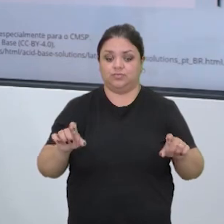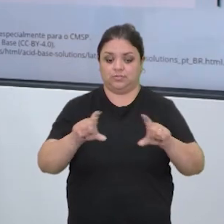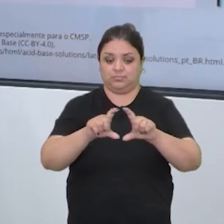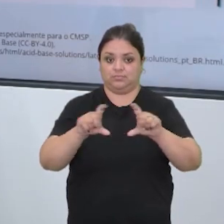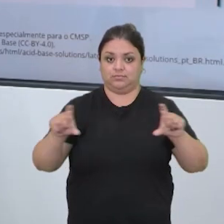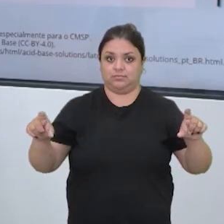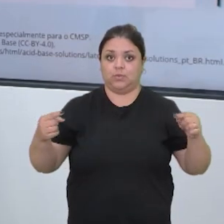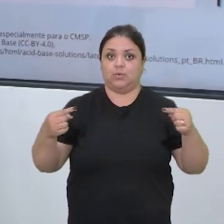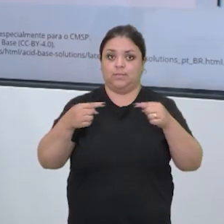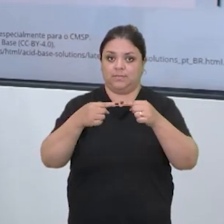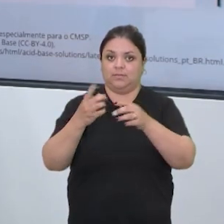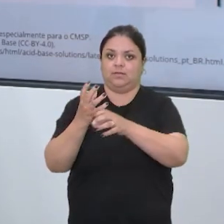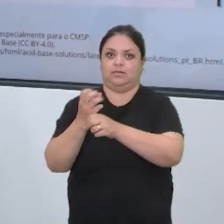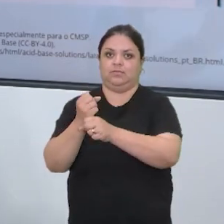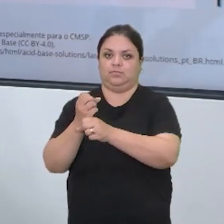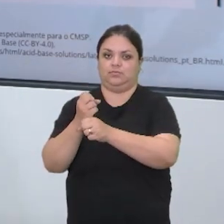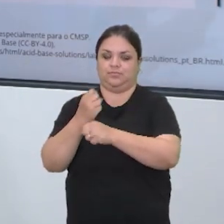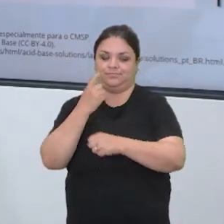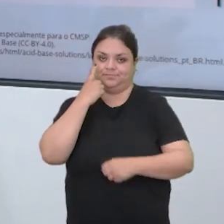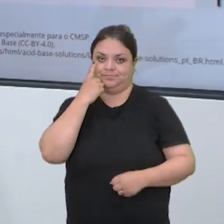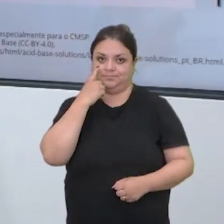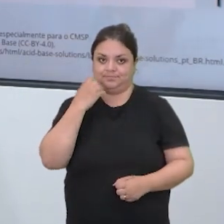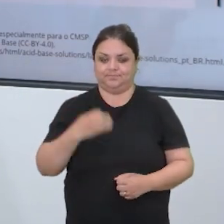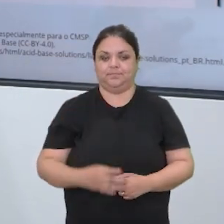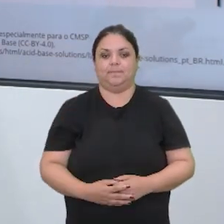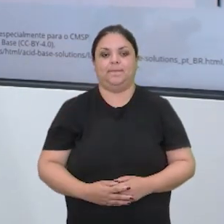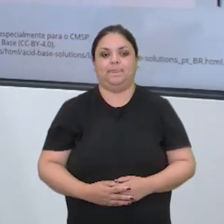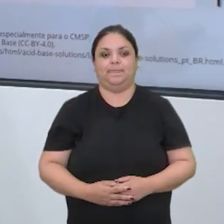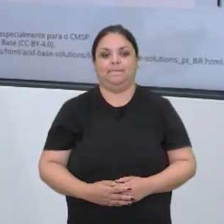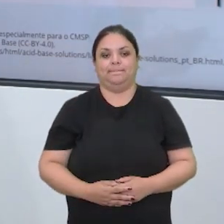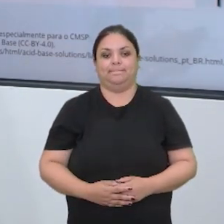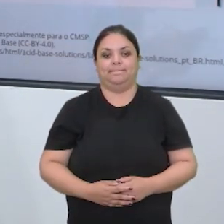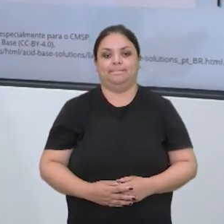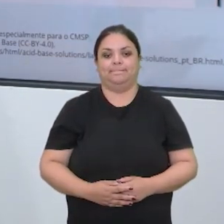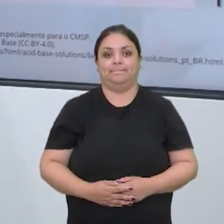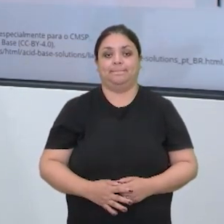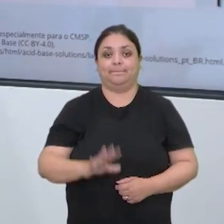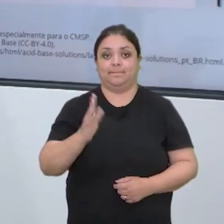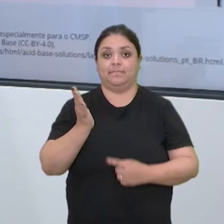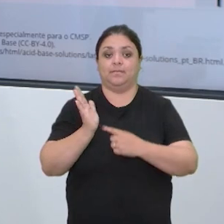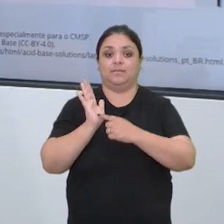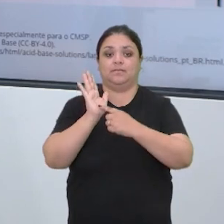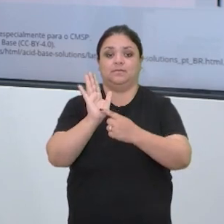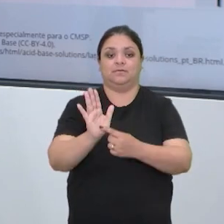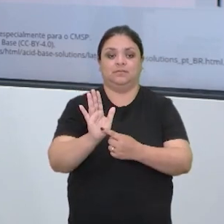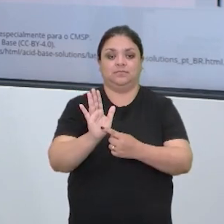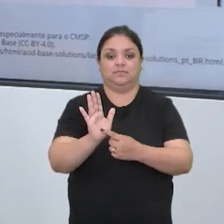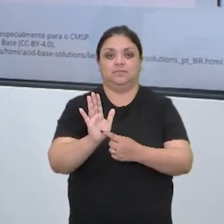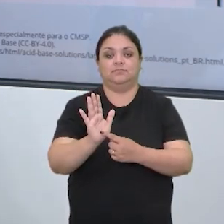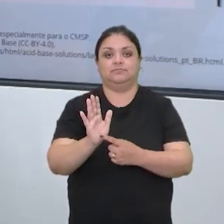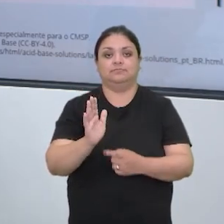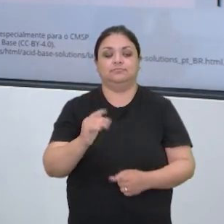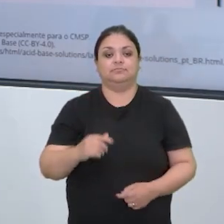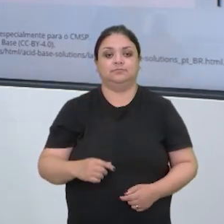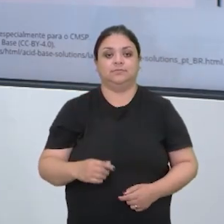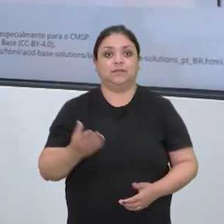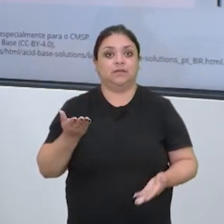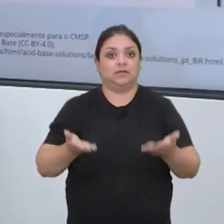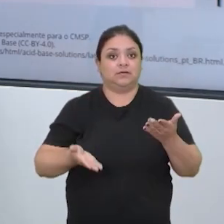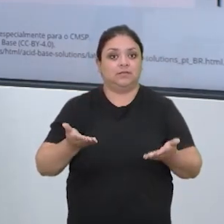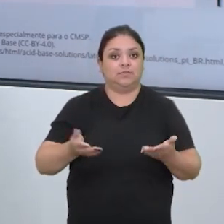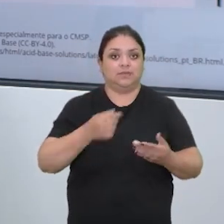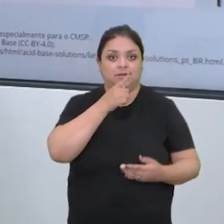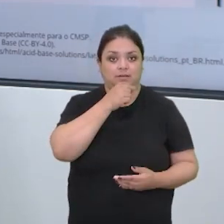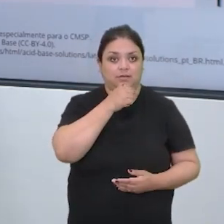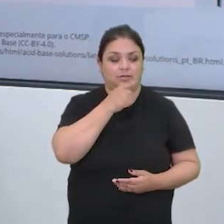para o cálculo, tá certo? Agora, o que eu quero trazer para vocês é a expressão para o equilíbrio da água, que vai